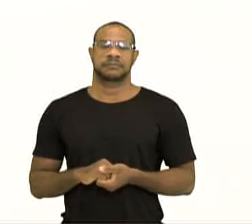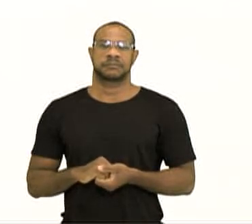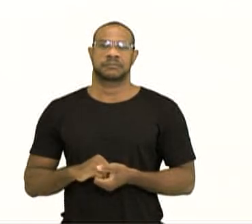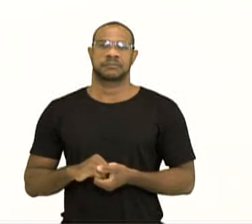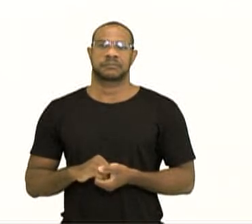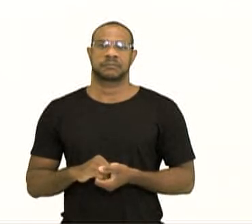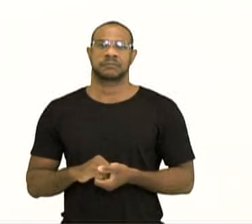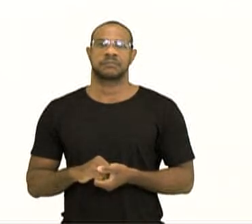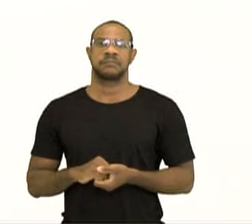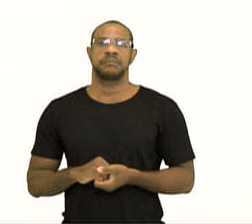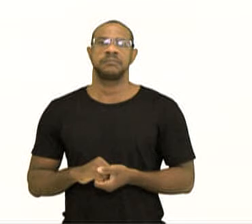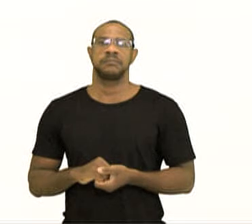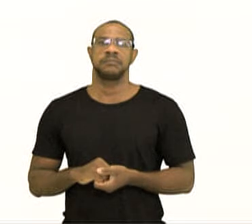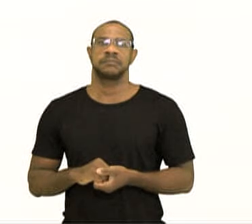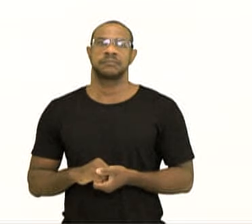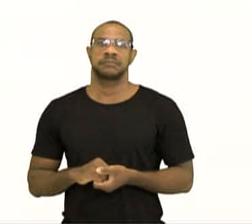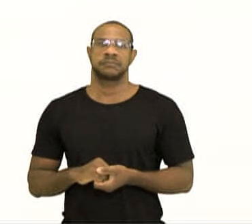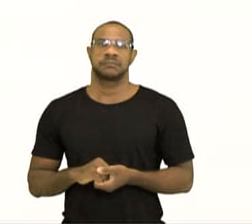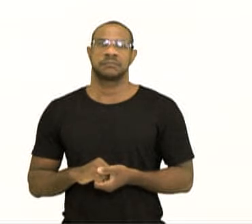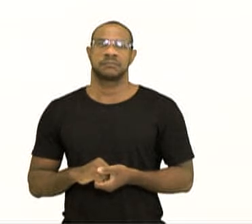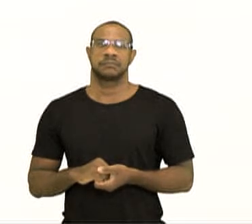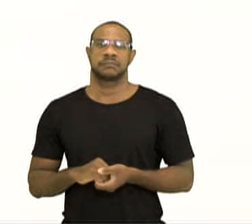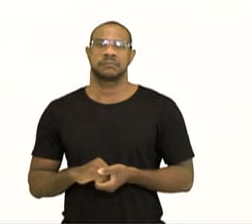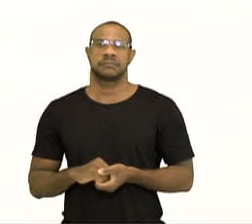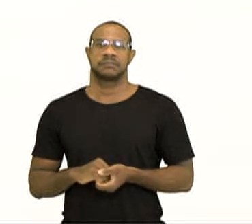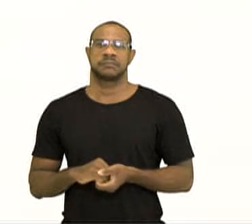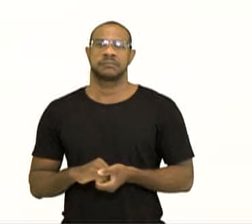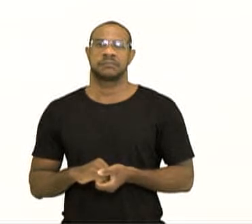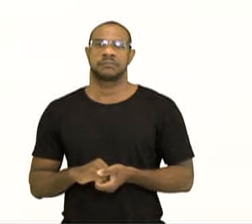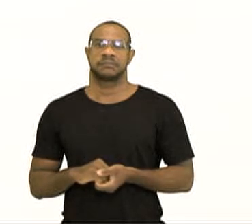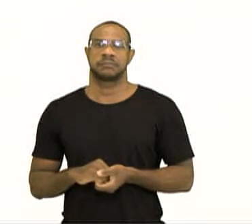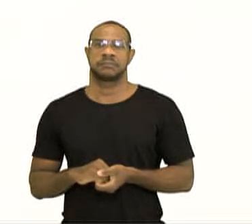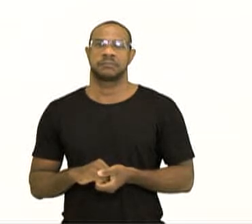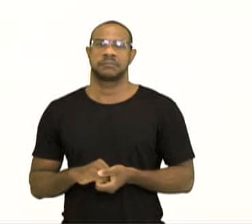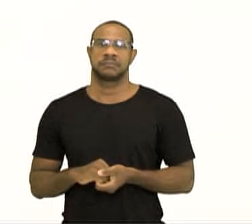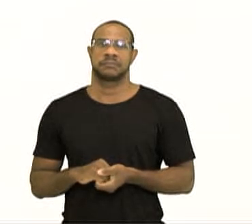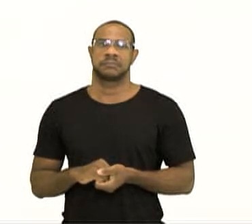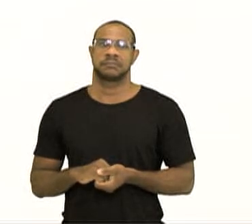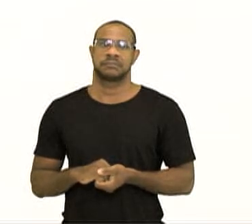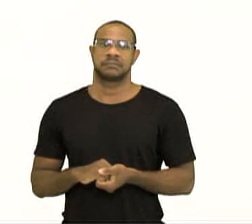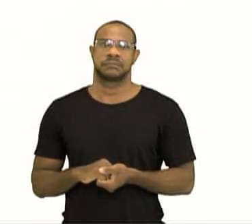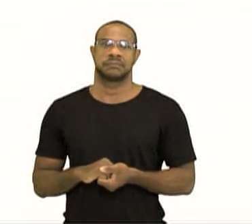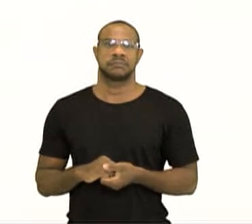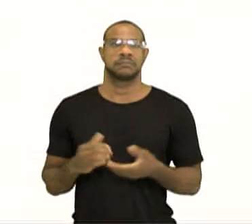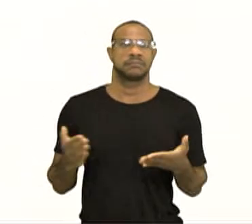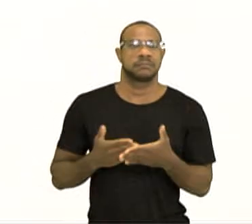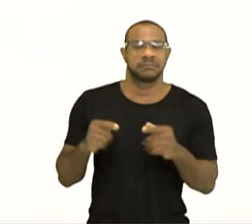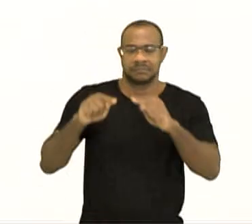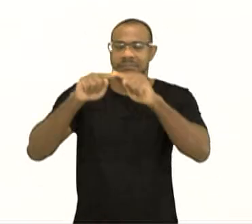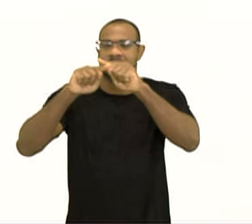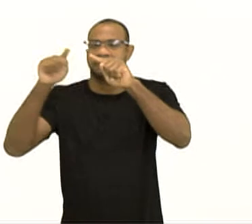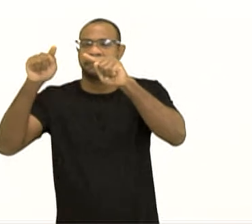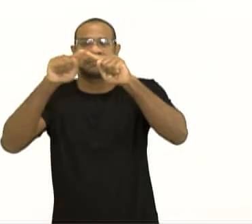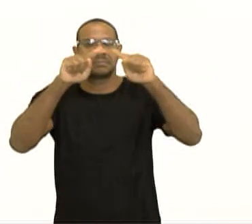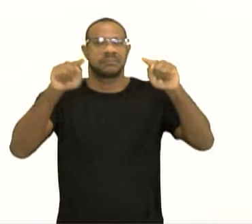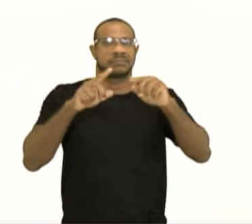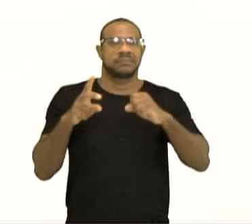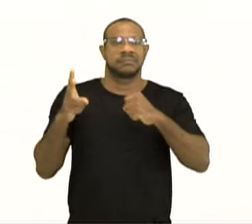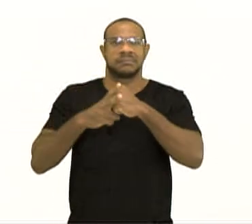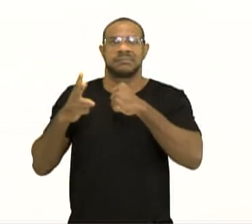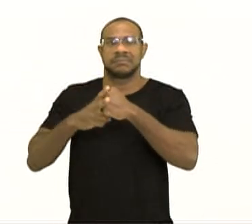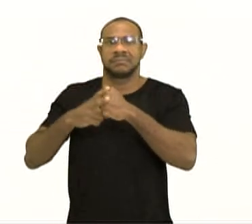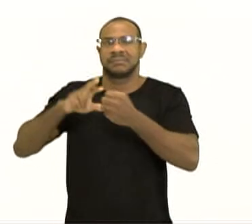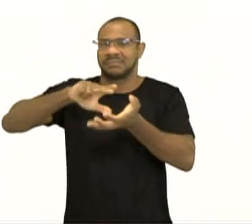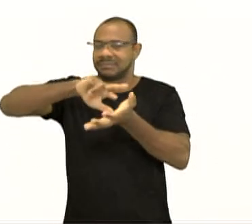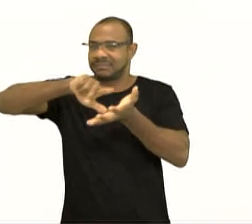Next step, buy my own car, but for that, I should save money. Aqui eu sublinhei vários modais, né? O